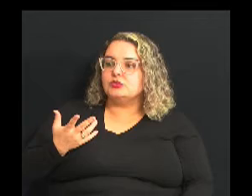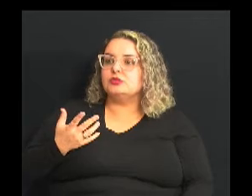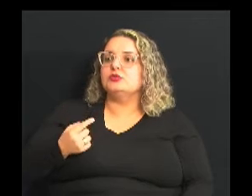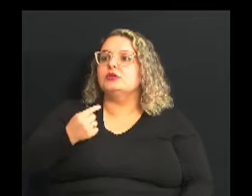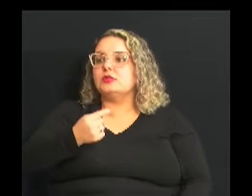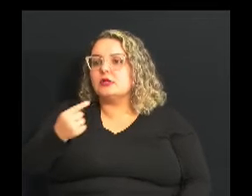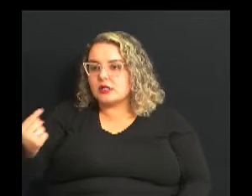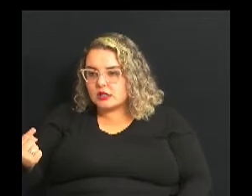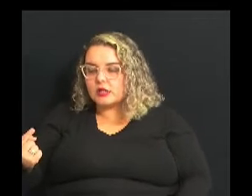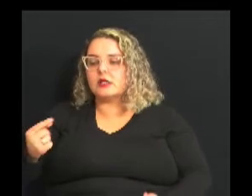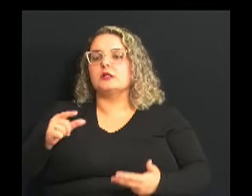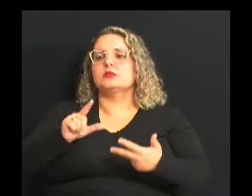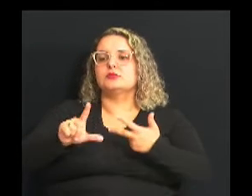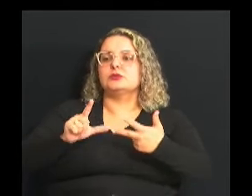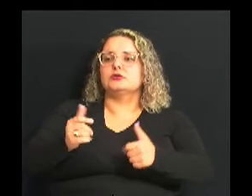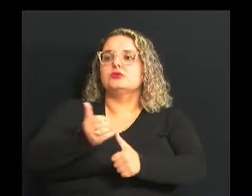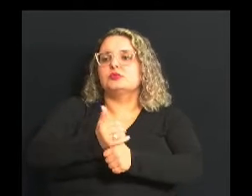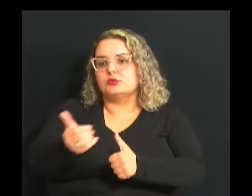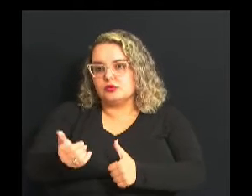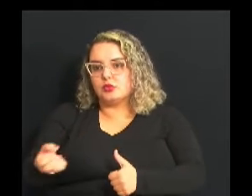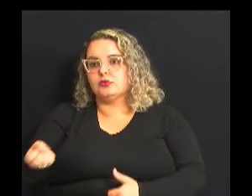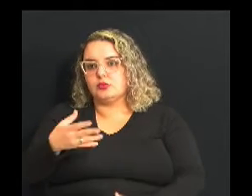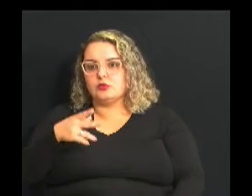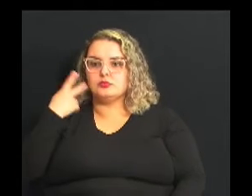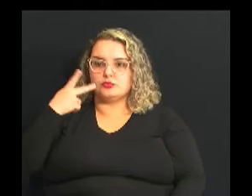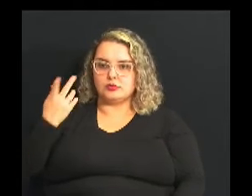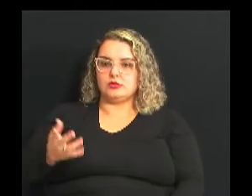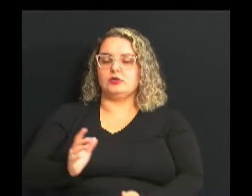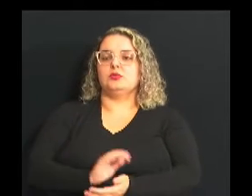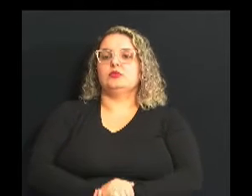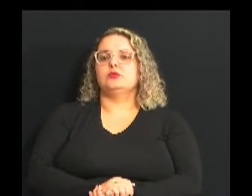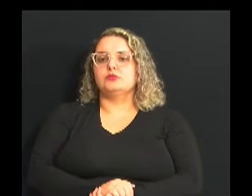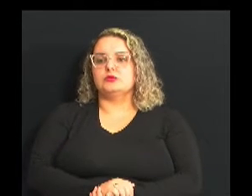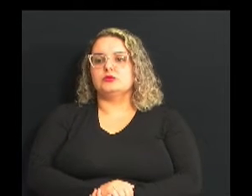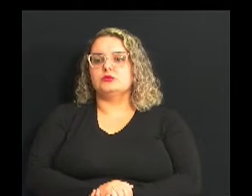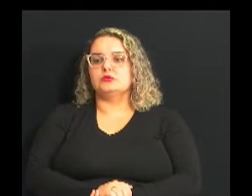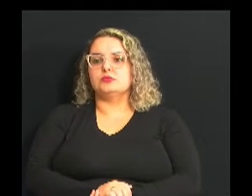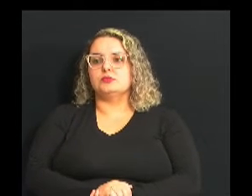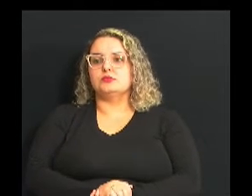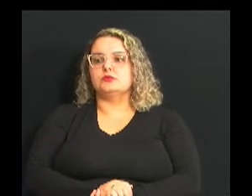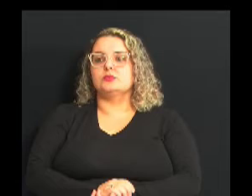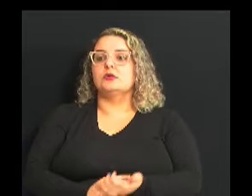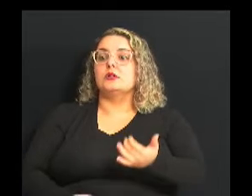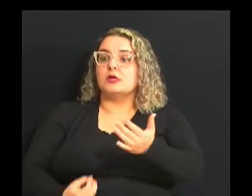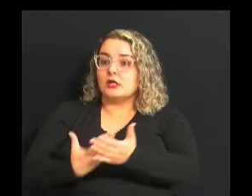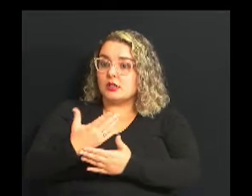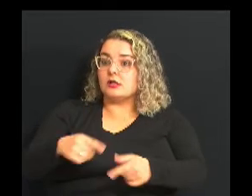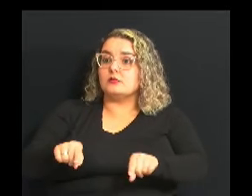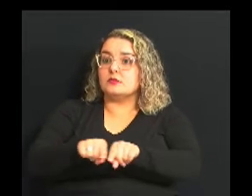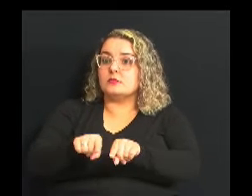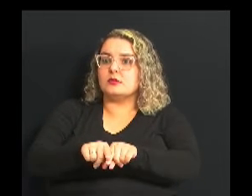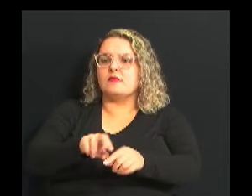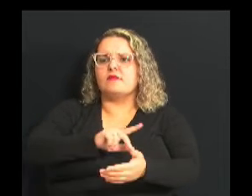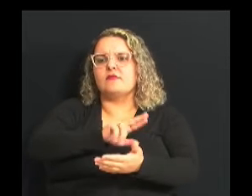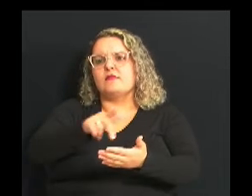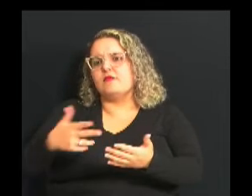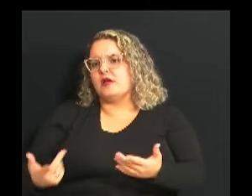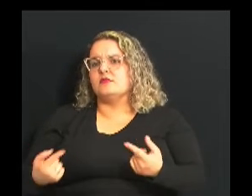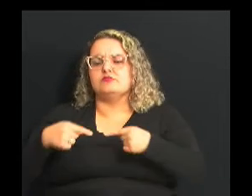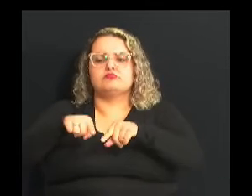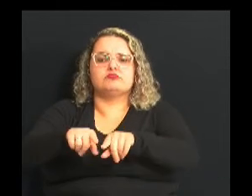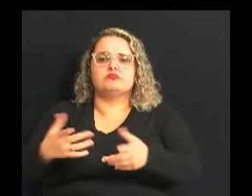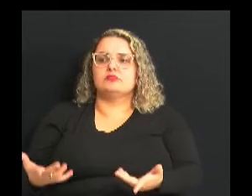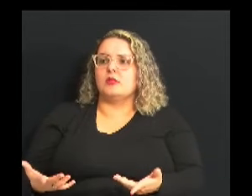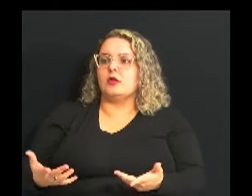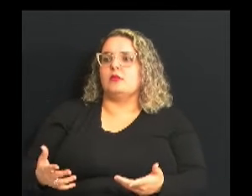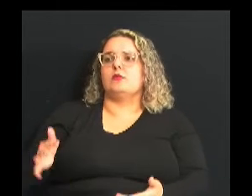de legislatura, porque são novos vereadores. Né? E nós criamos também diversas parcerias com universidades. Então, nós temos parceria, por